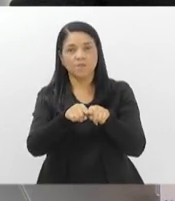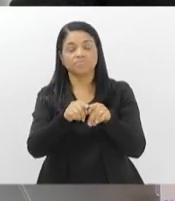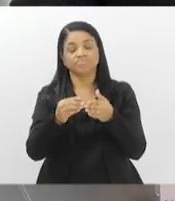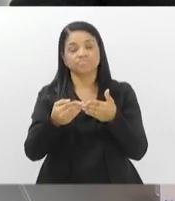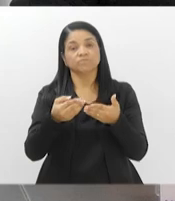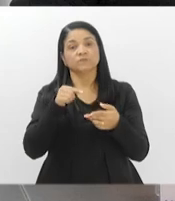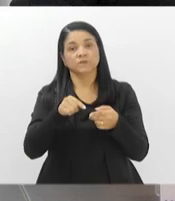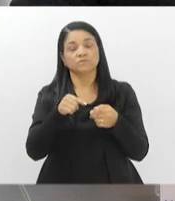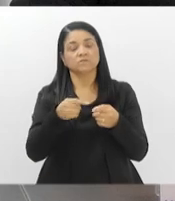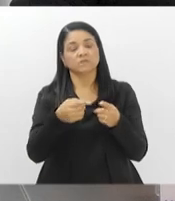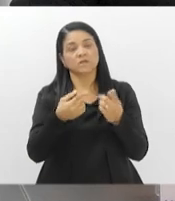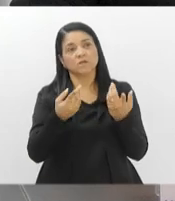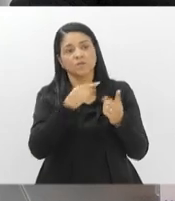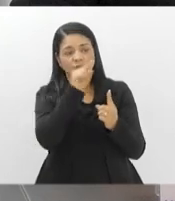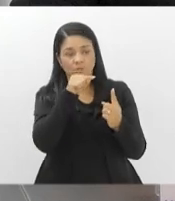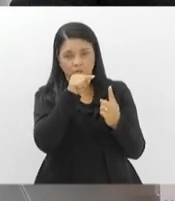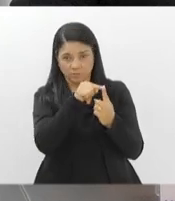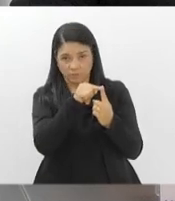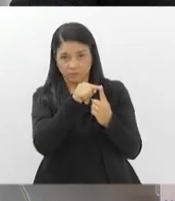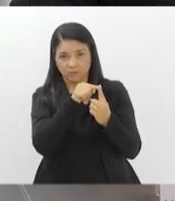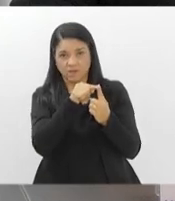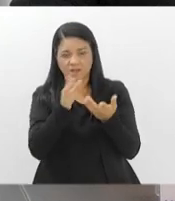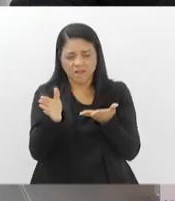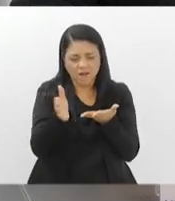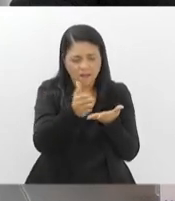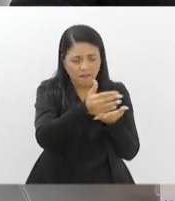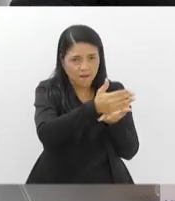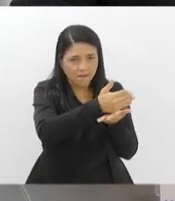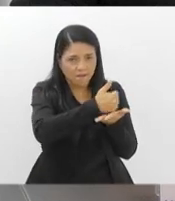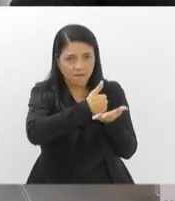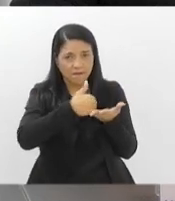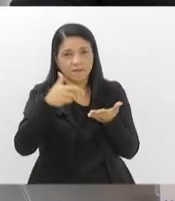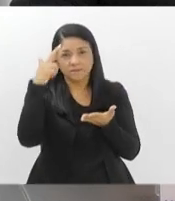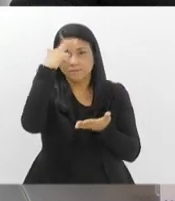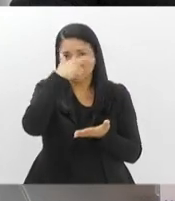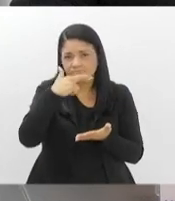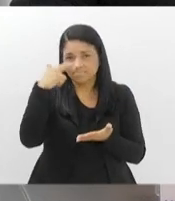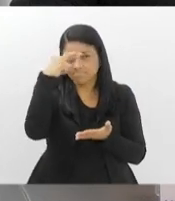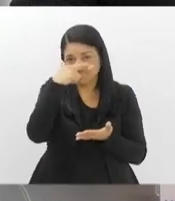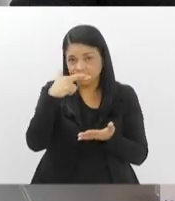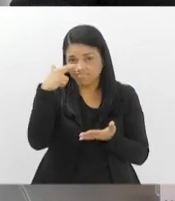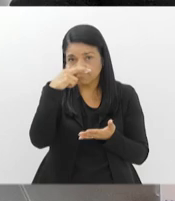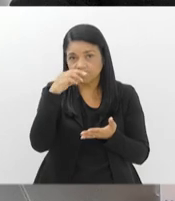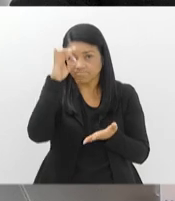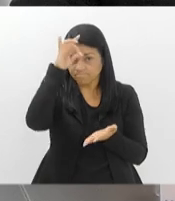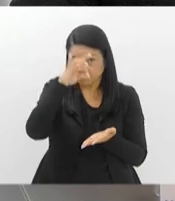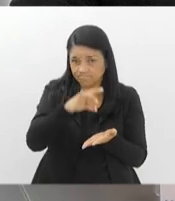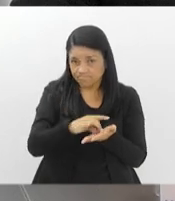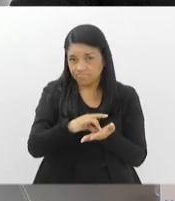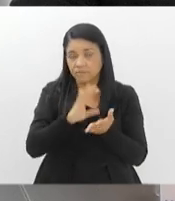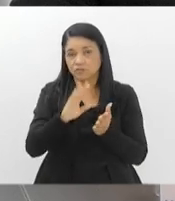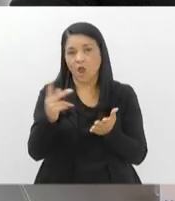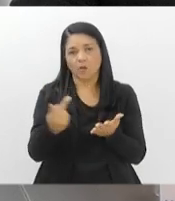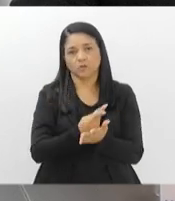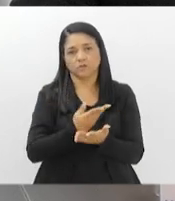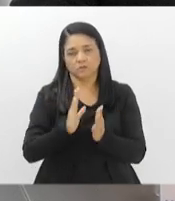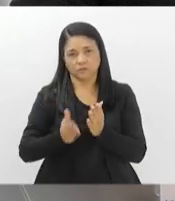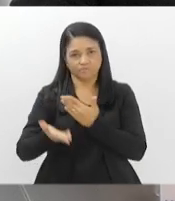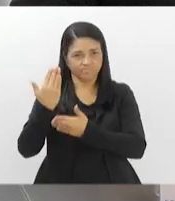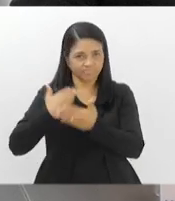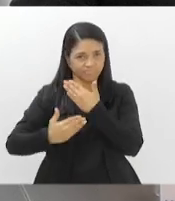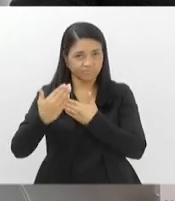retrospectivo que se traduz no levantamento das investigação investigação de fatos que já ocorreram com o